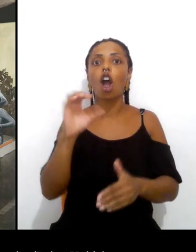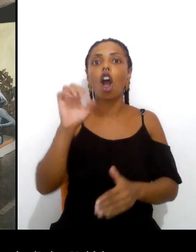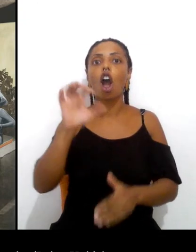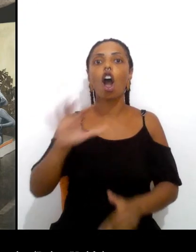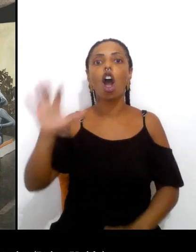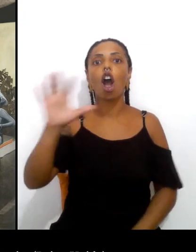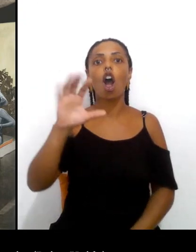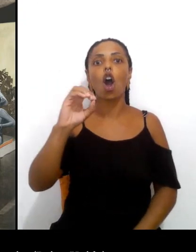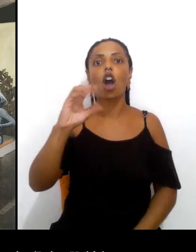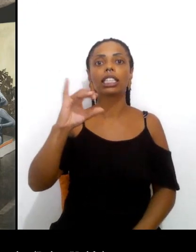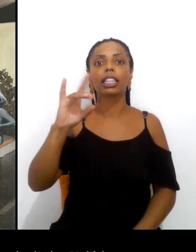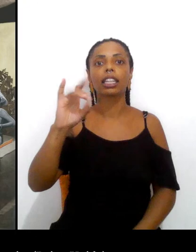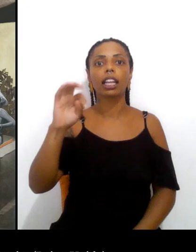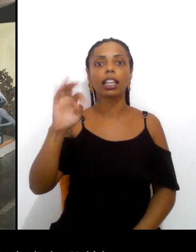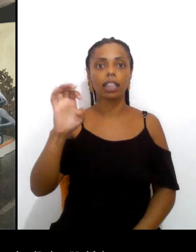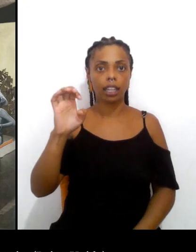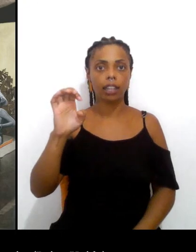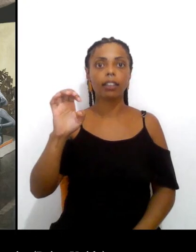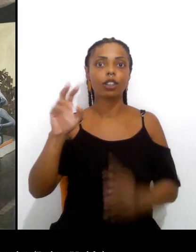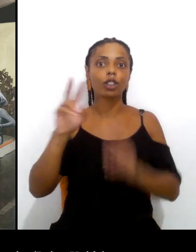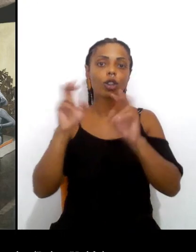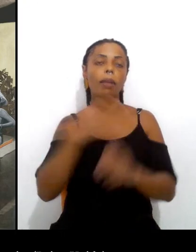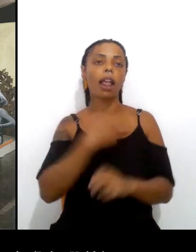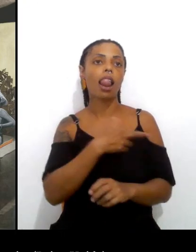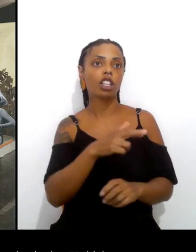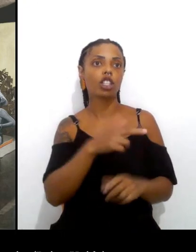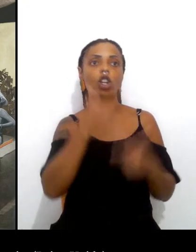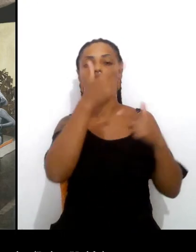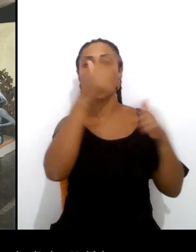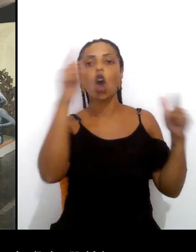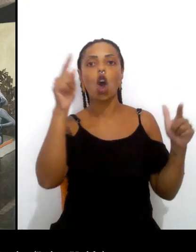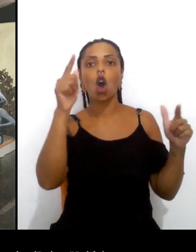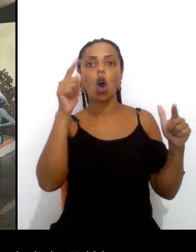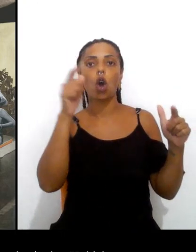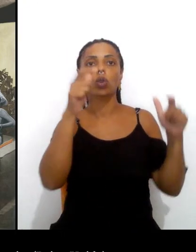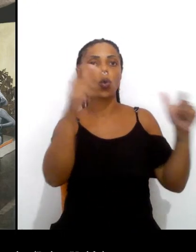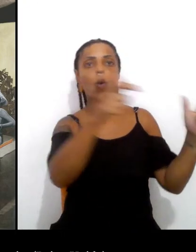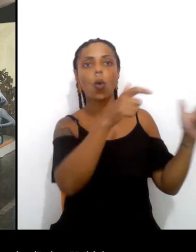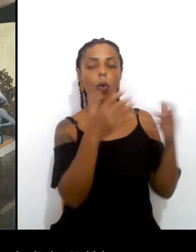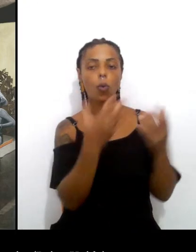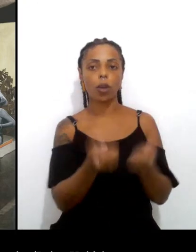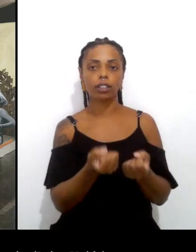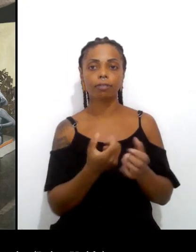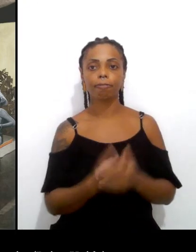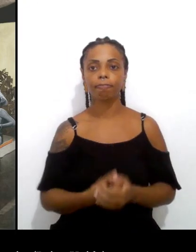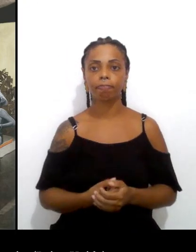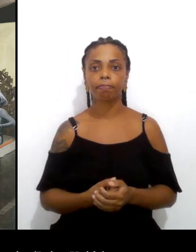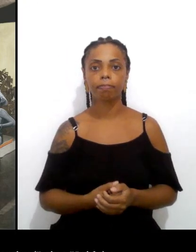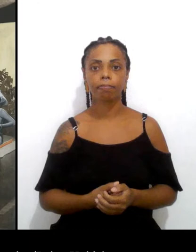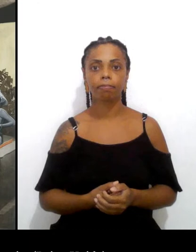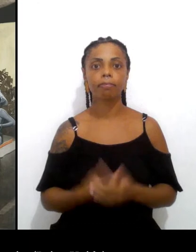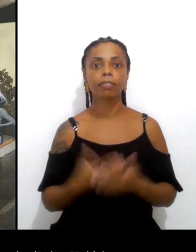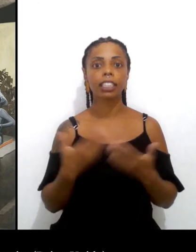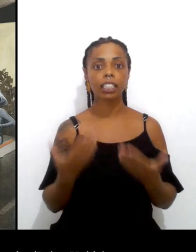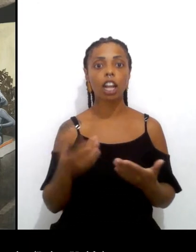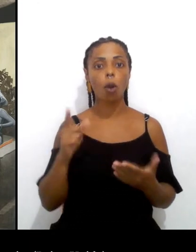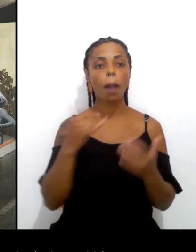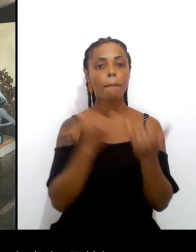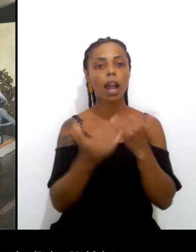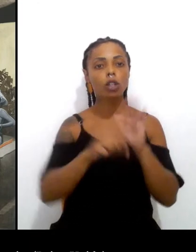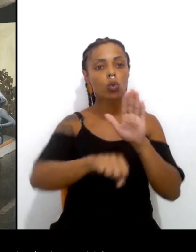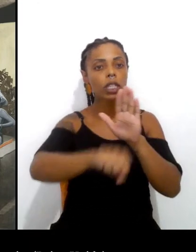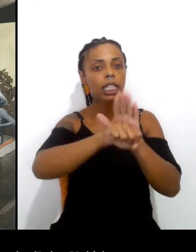a religiões de outras regiões portanto é um símbolo como se fosse um símbolo religioso